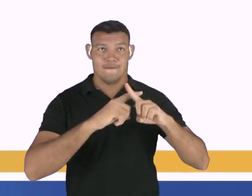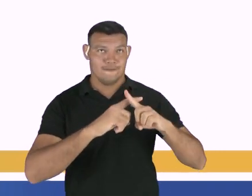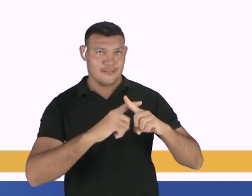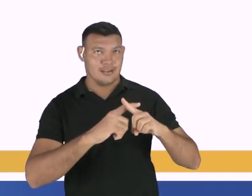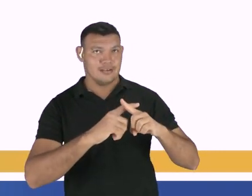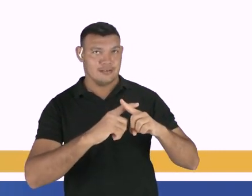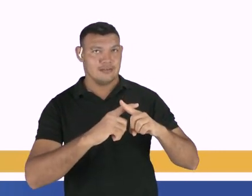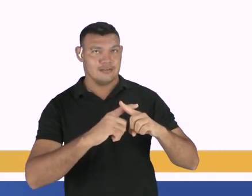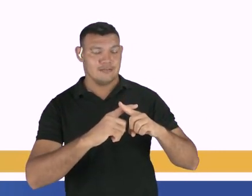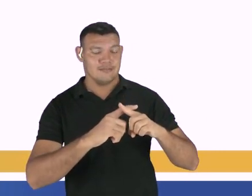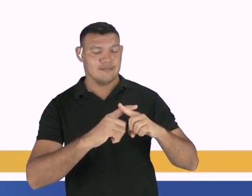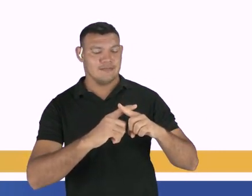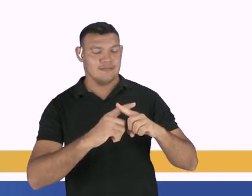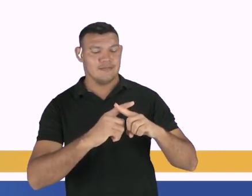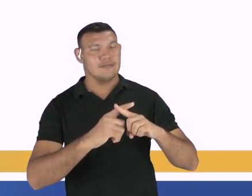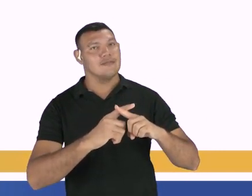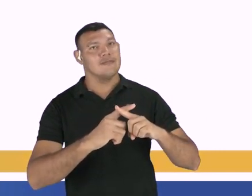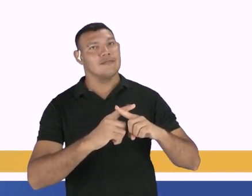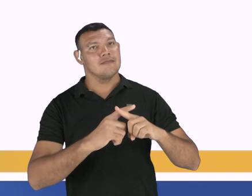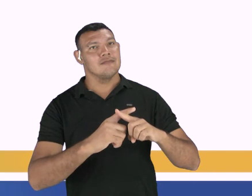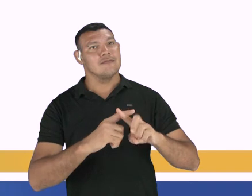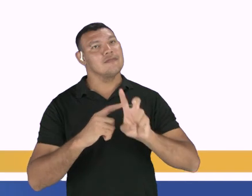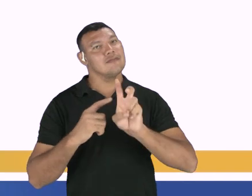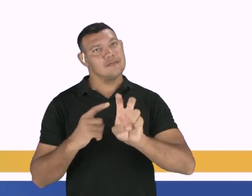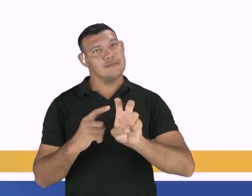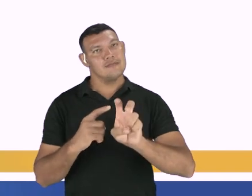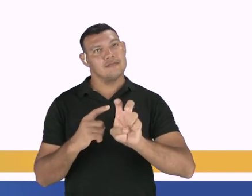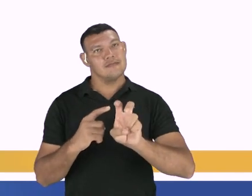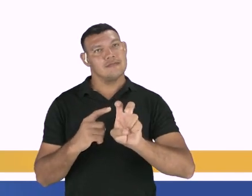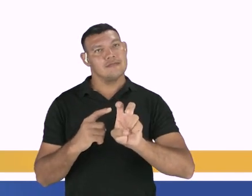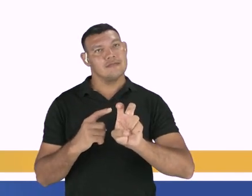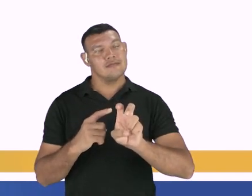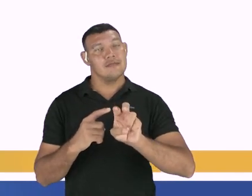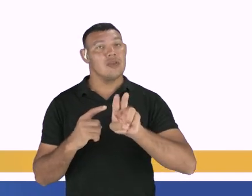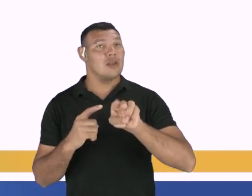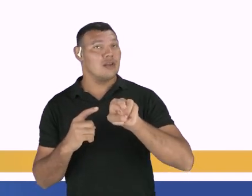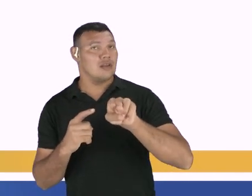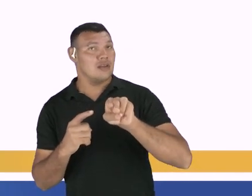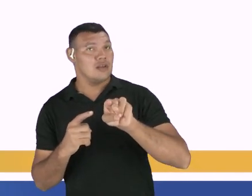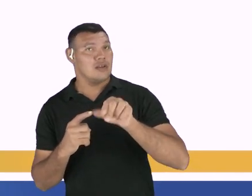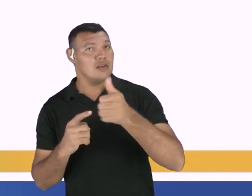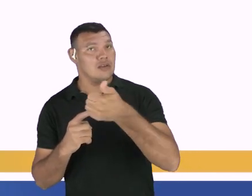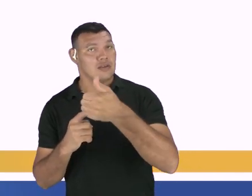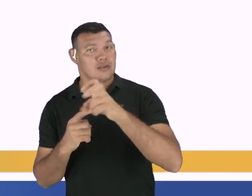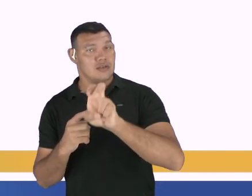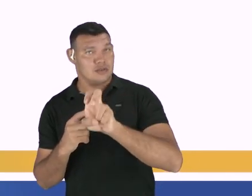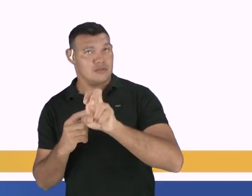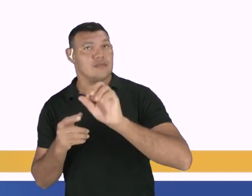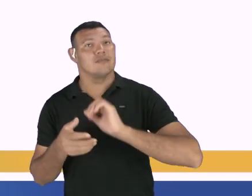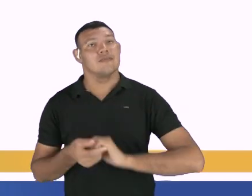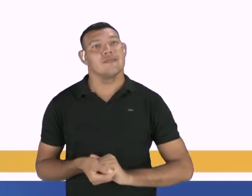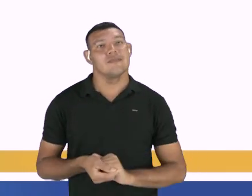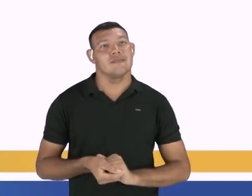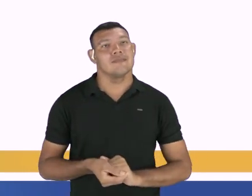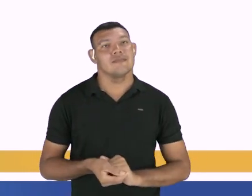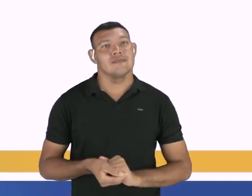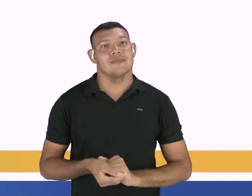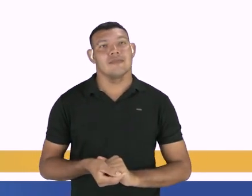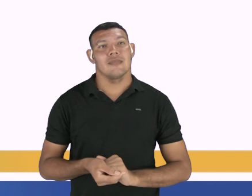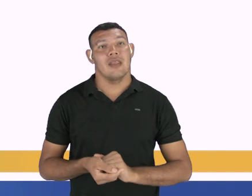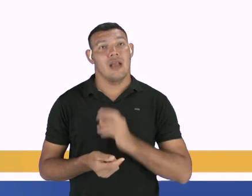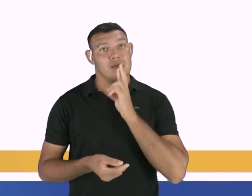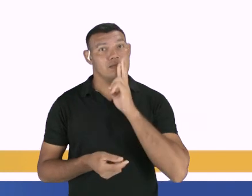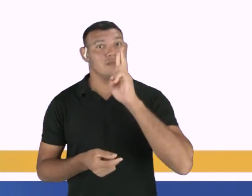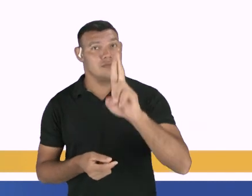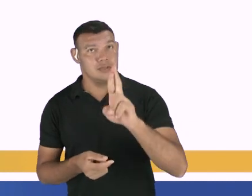3, denominador 3 da primeira fração, vezes o denominador 5 da segunda. 3 vezes 5, 15. Então, o